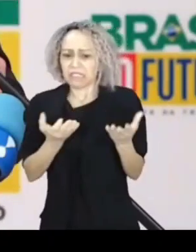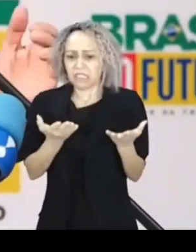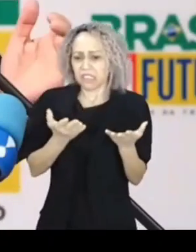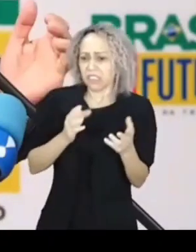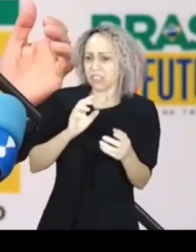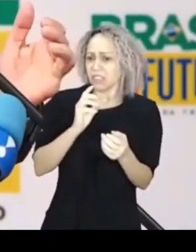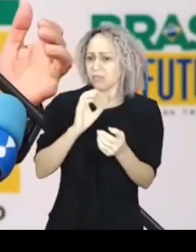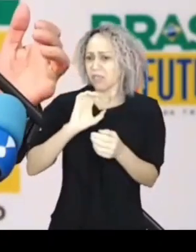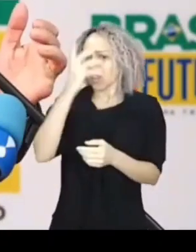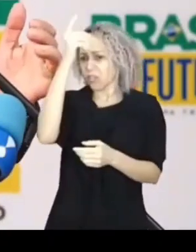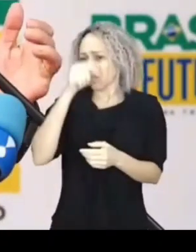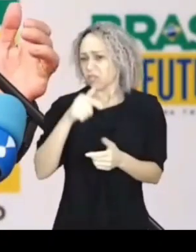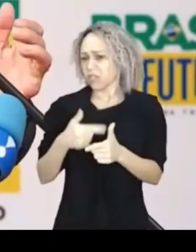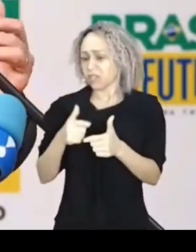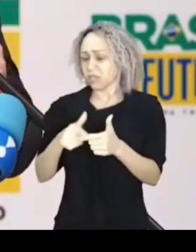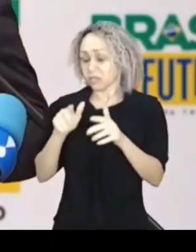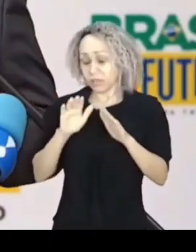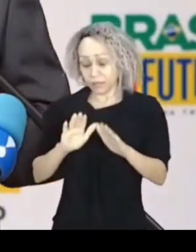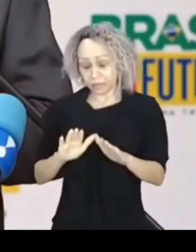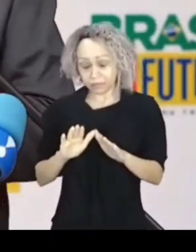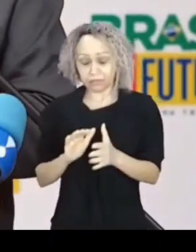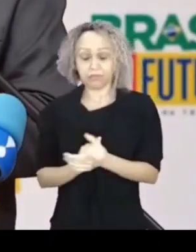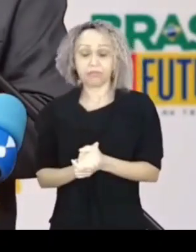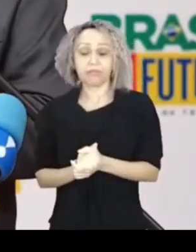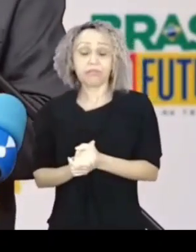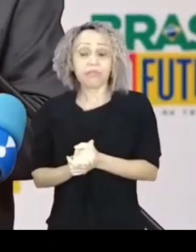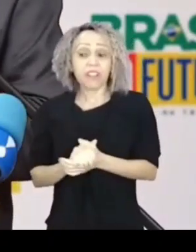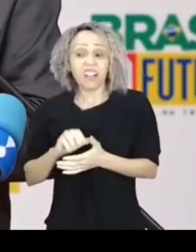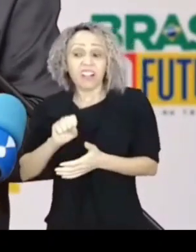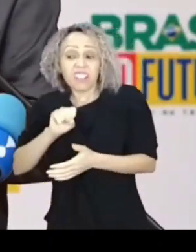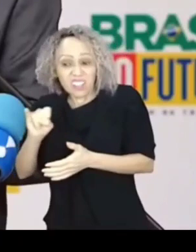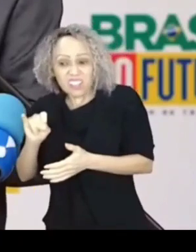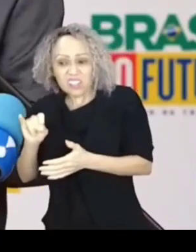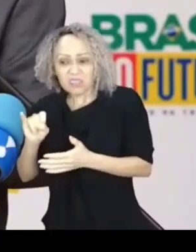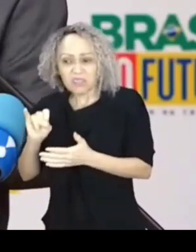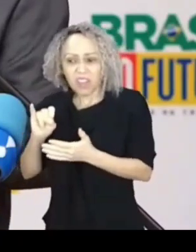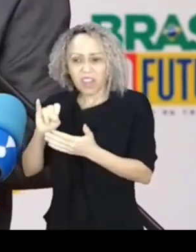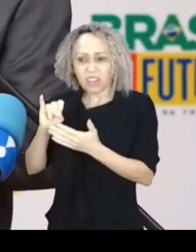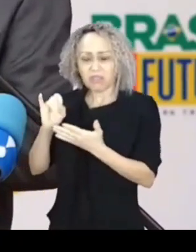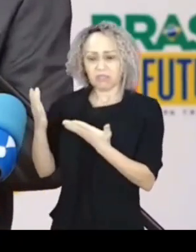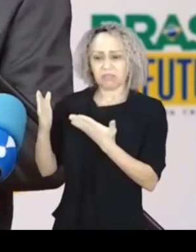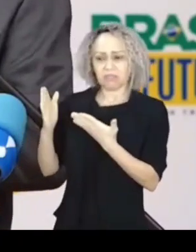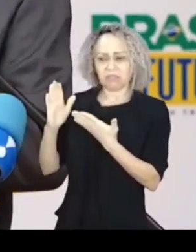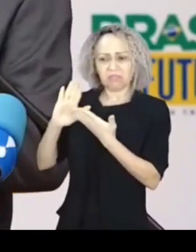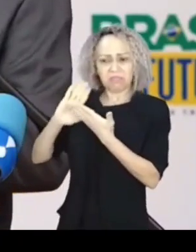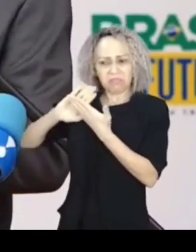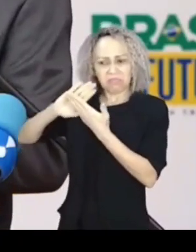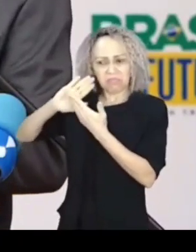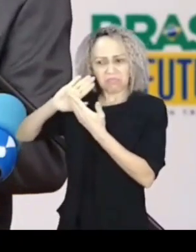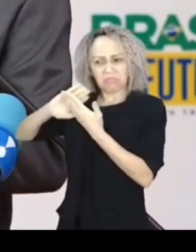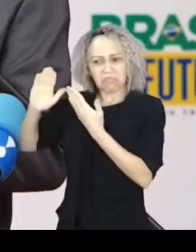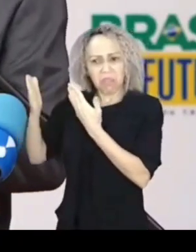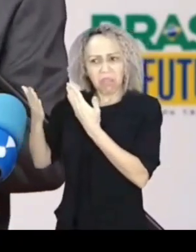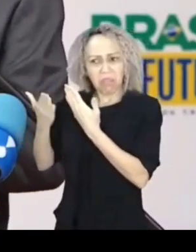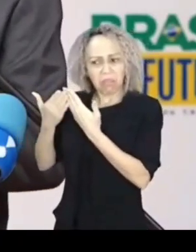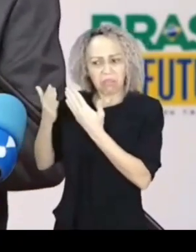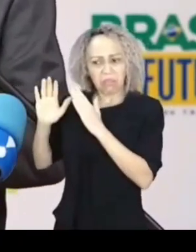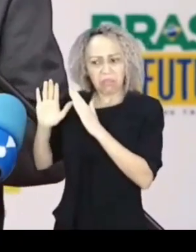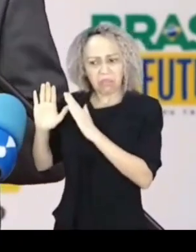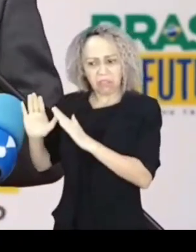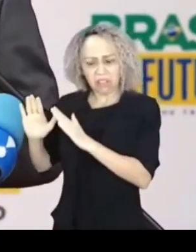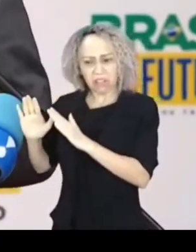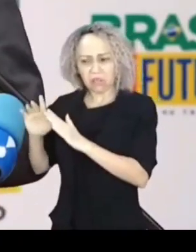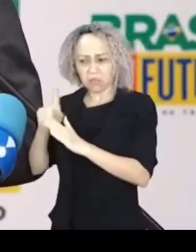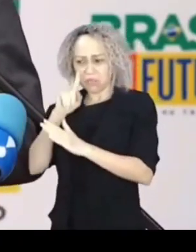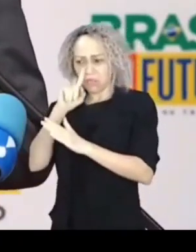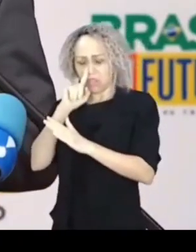desarmar bomba. Nós não vamos deixar a bomba explodir. Porque tudo aquilo que foi determinado ao povo